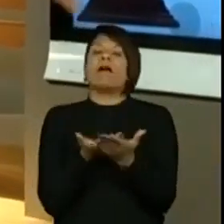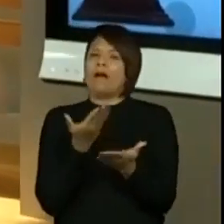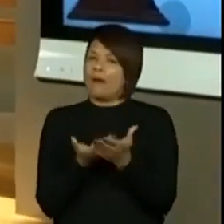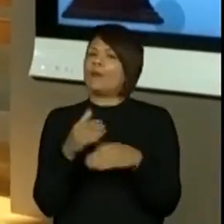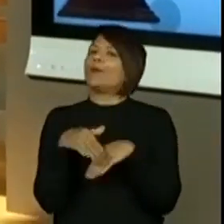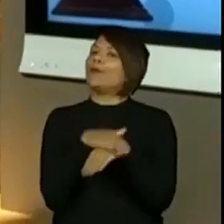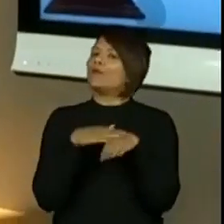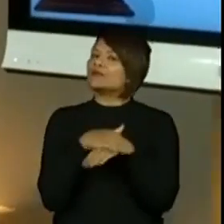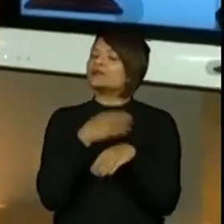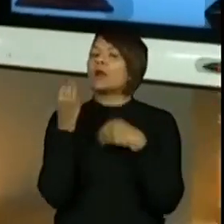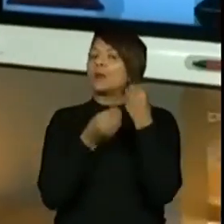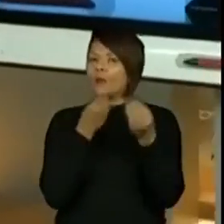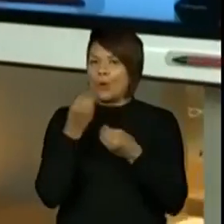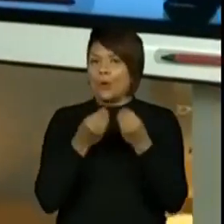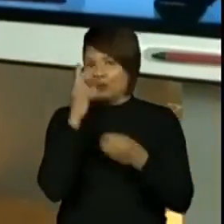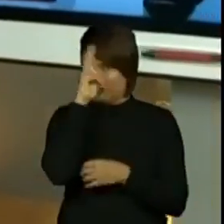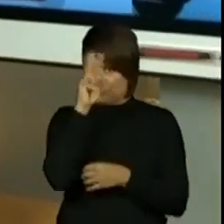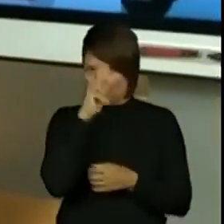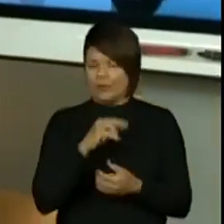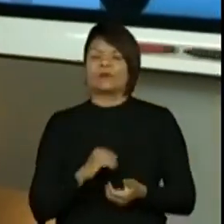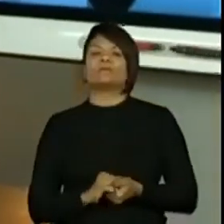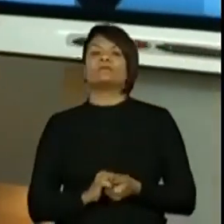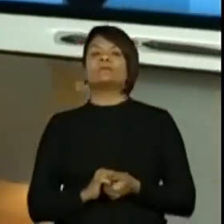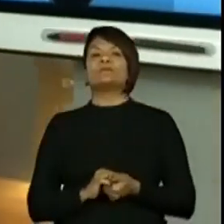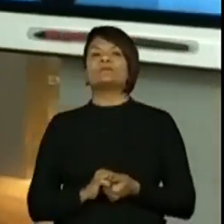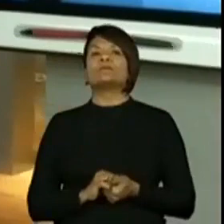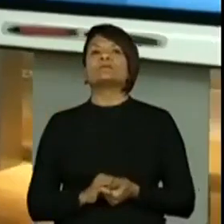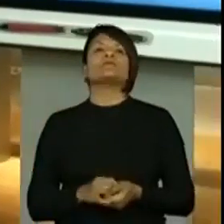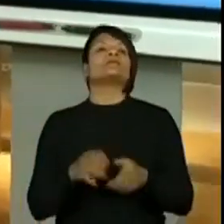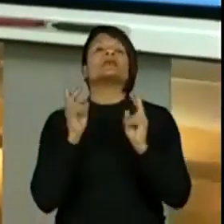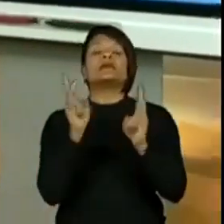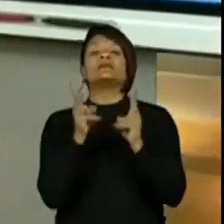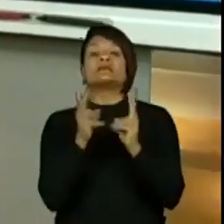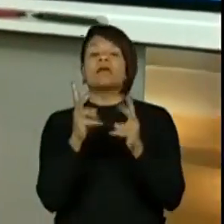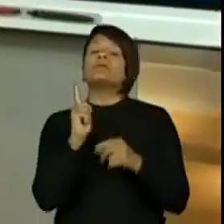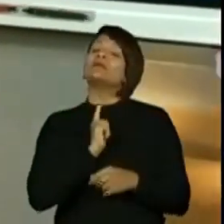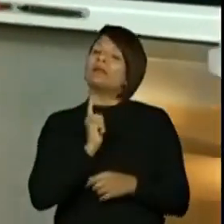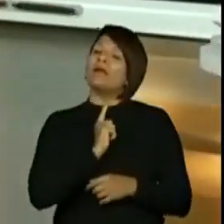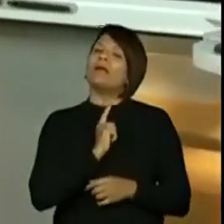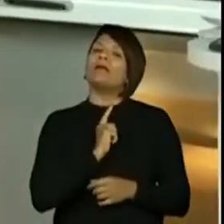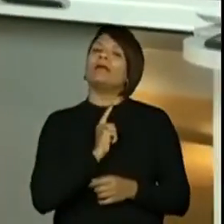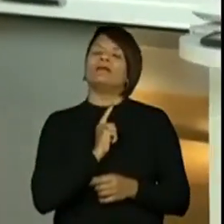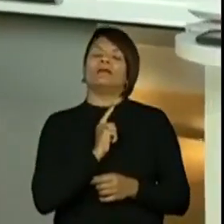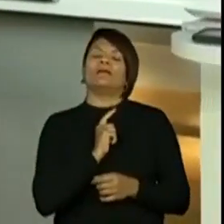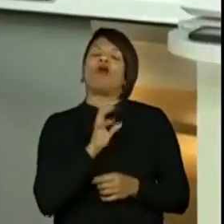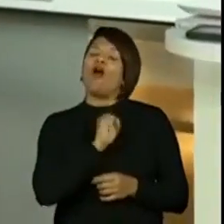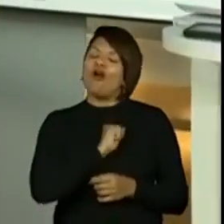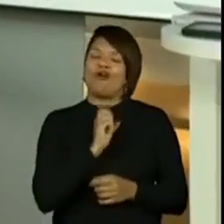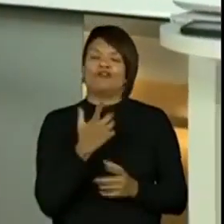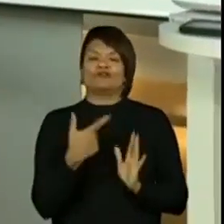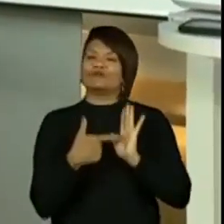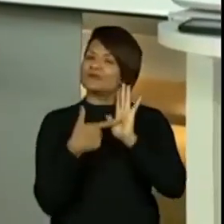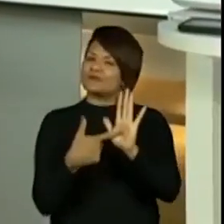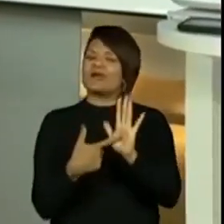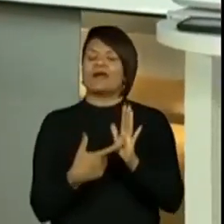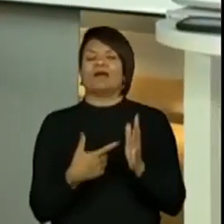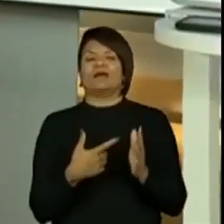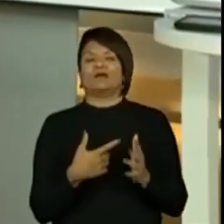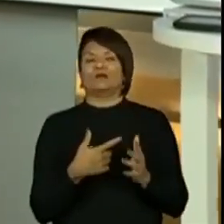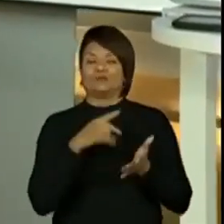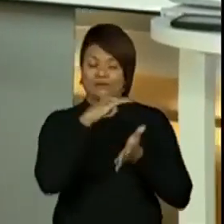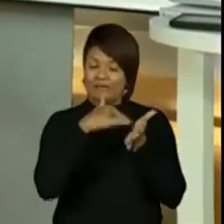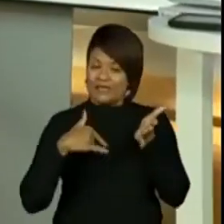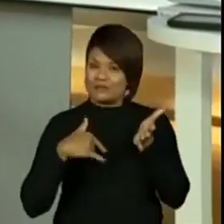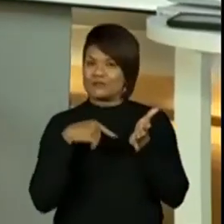conversa sobre história aqui. Eu sempre trago um texto literário porque está falando de história e não tem